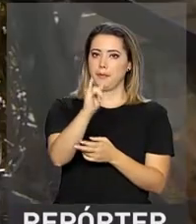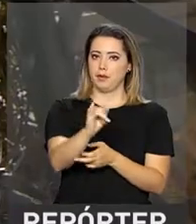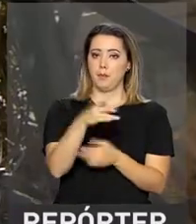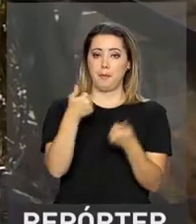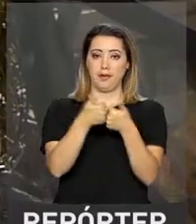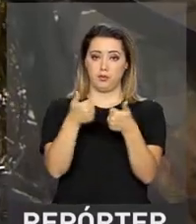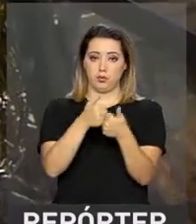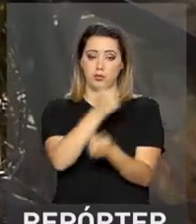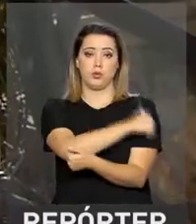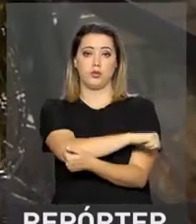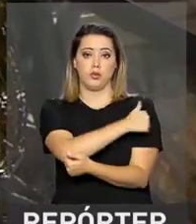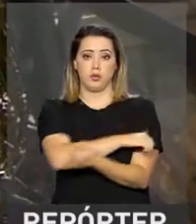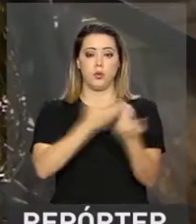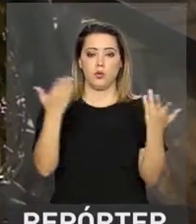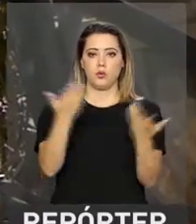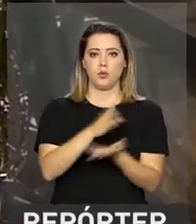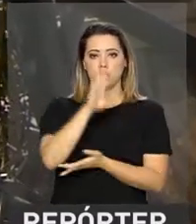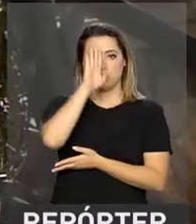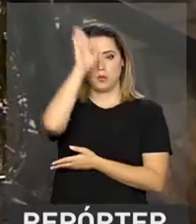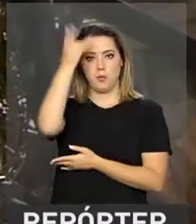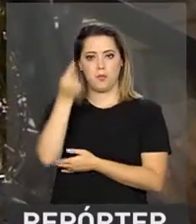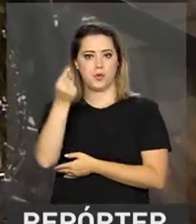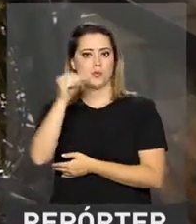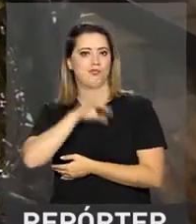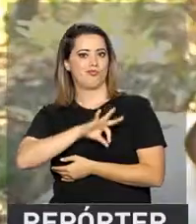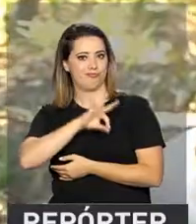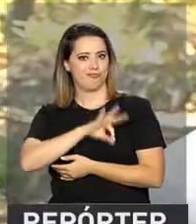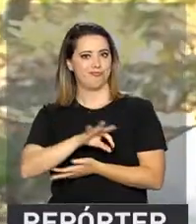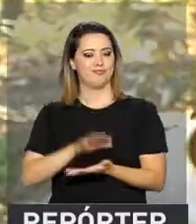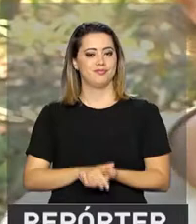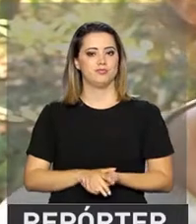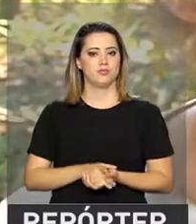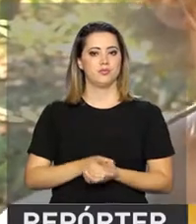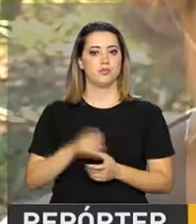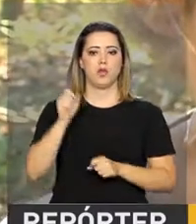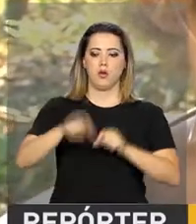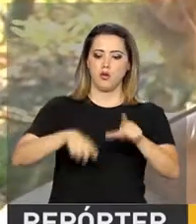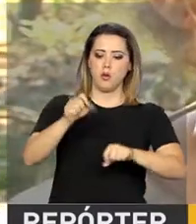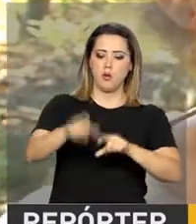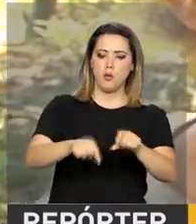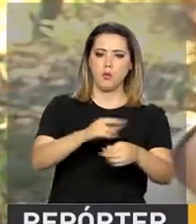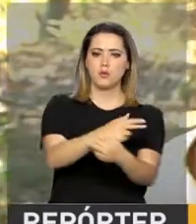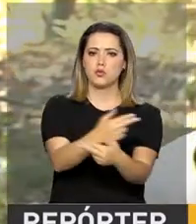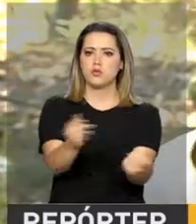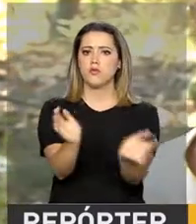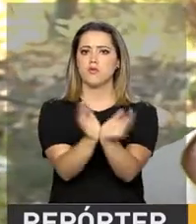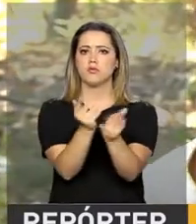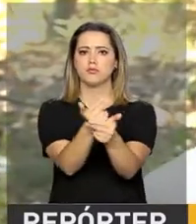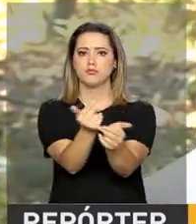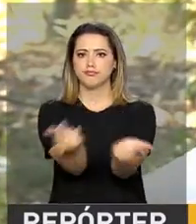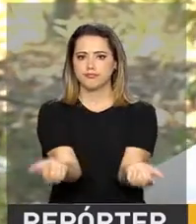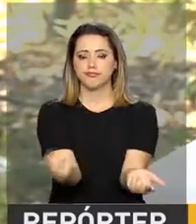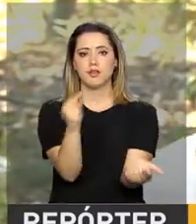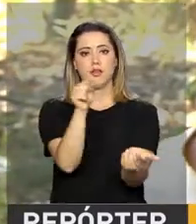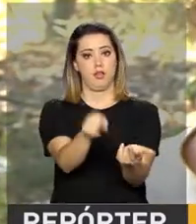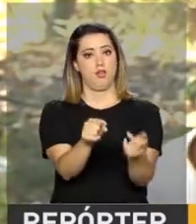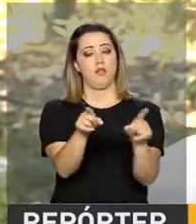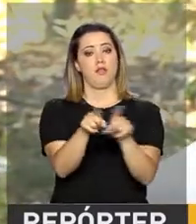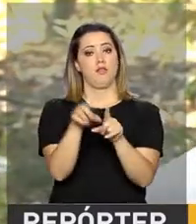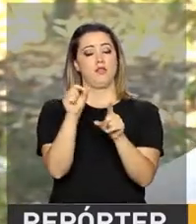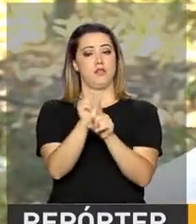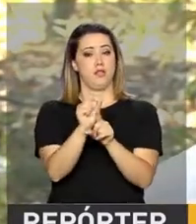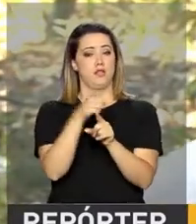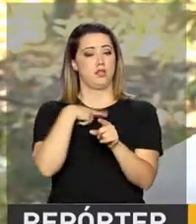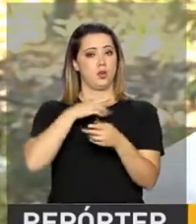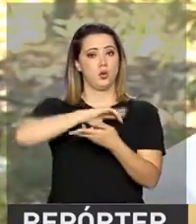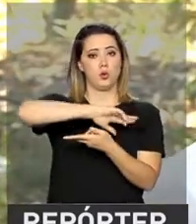Rio de Janeiro, é hoje sua principal fonte de renda. Planto rúcula, alface, couve, e tem as